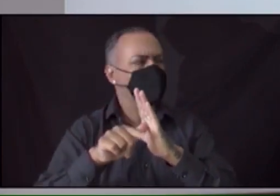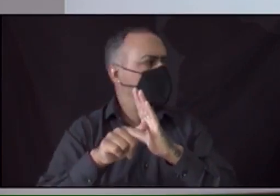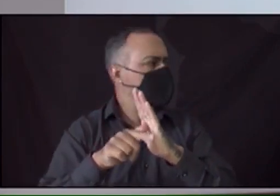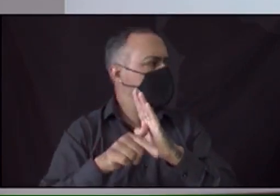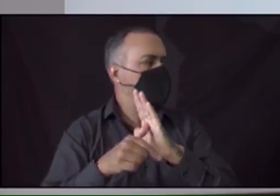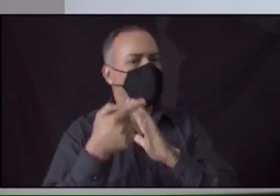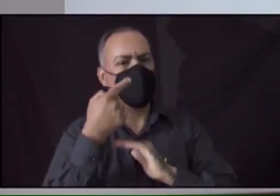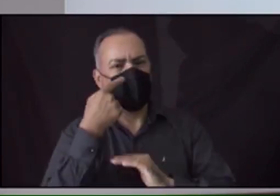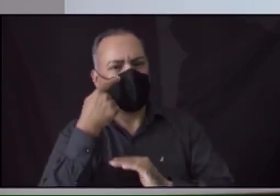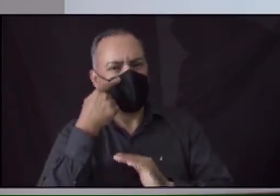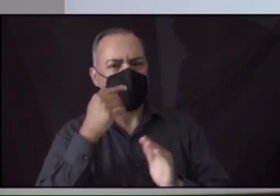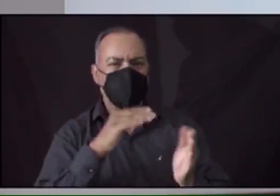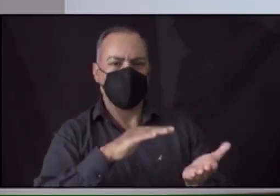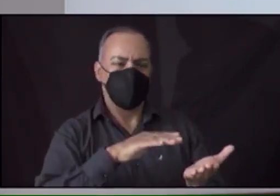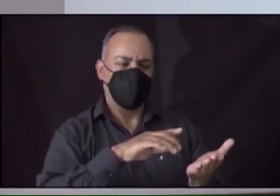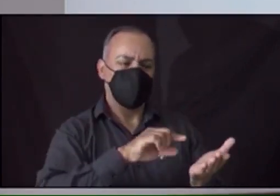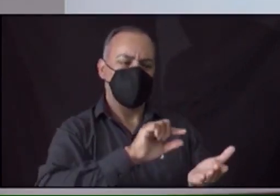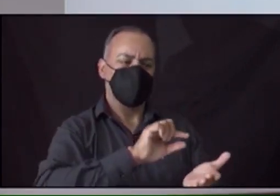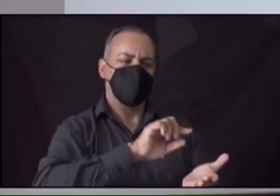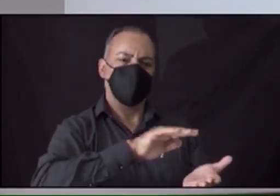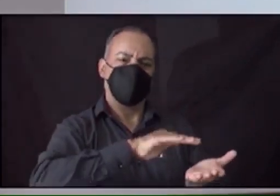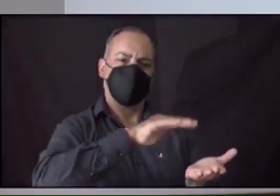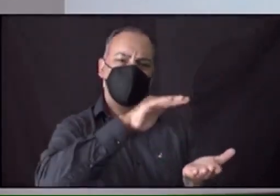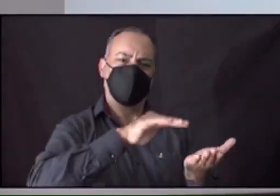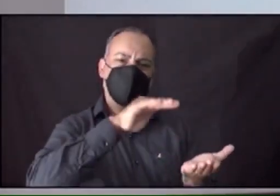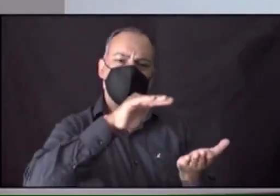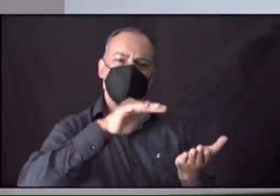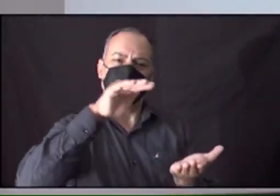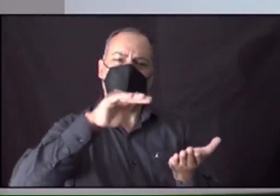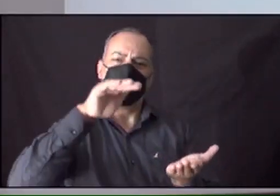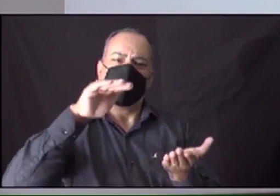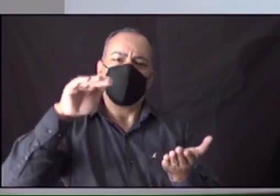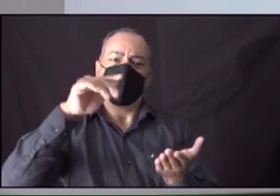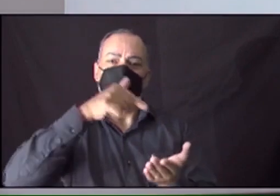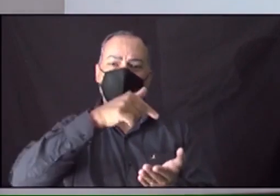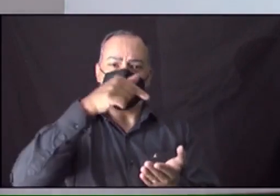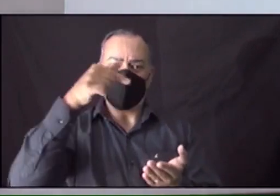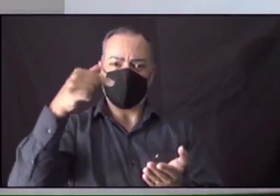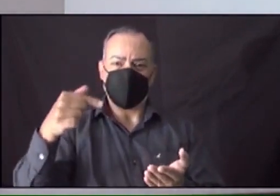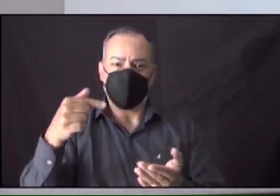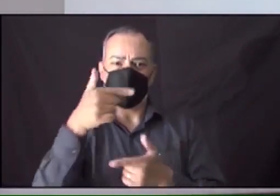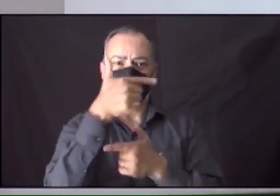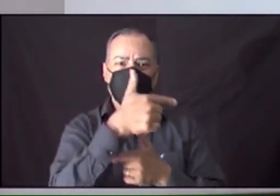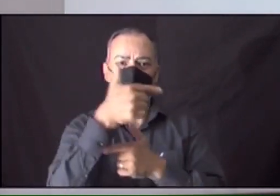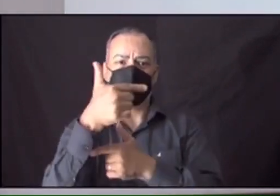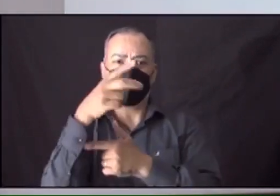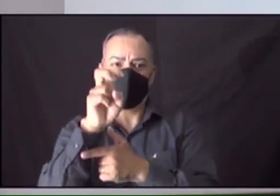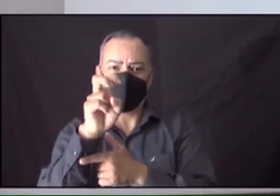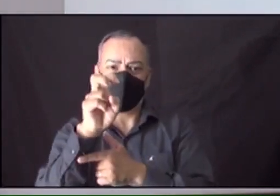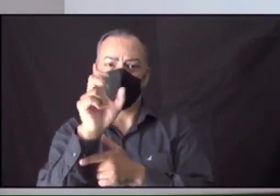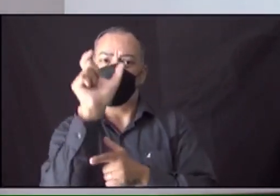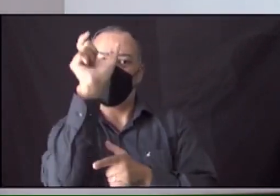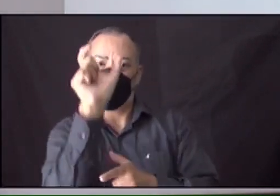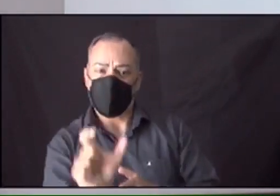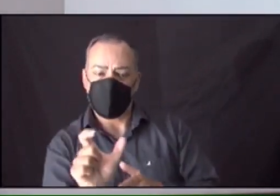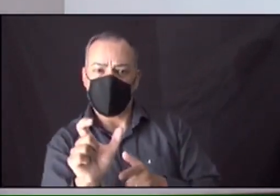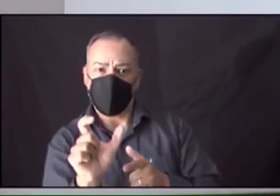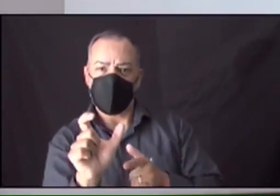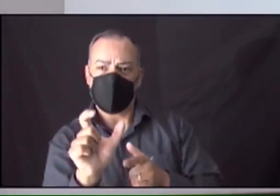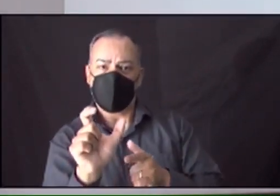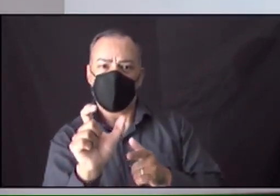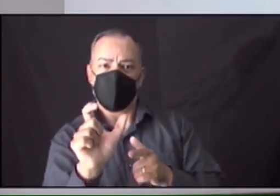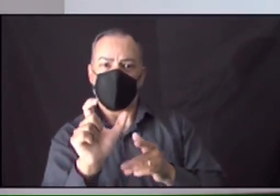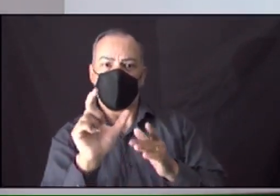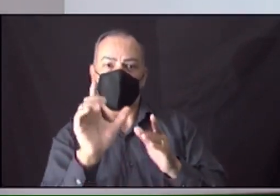Aqui a gente já ficou mais alerta, mas nessa semana do dia que teve os 225 casos, já foi uma semana